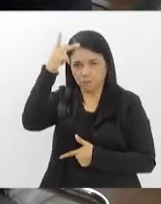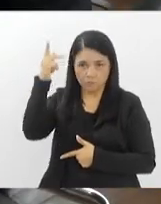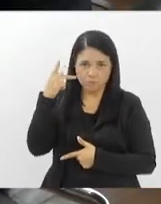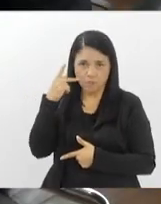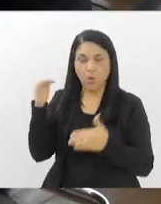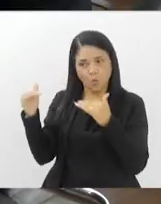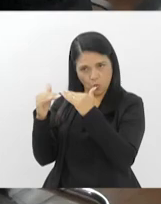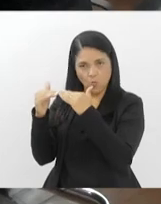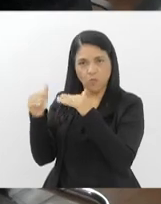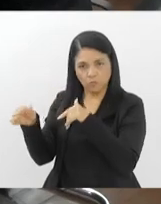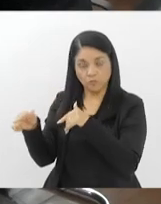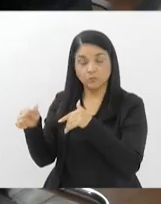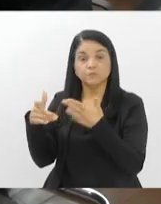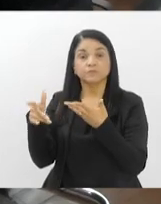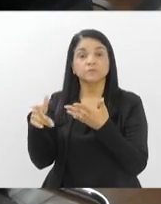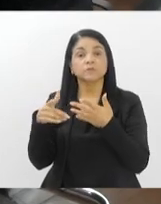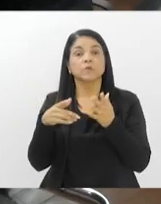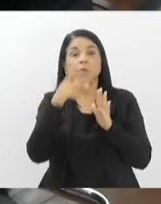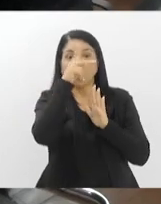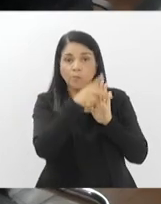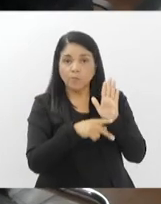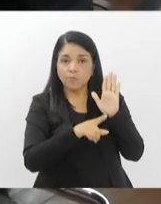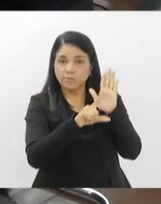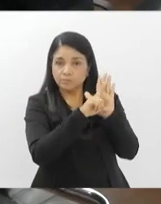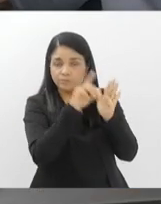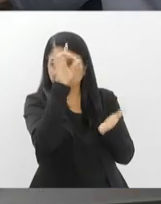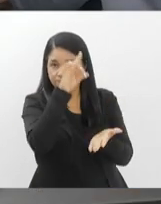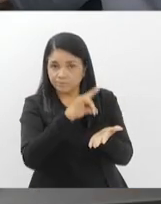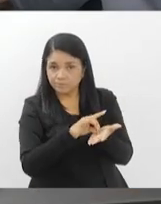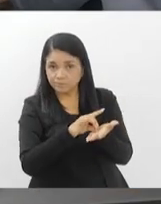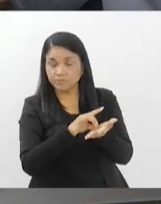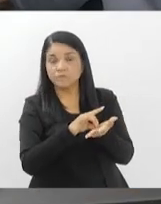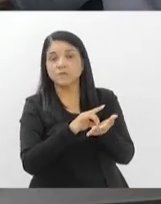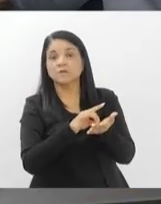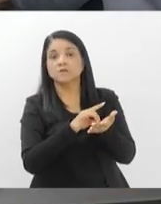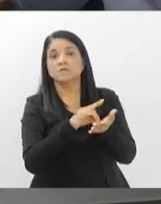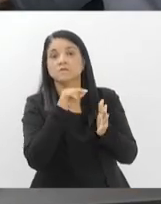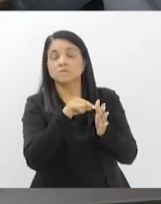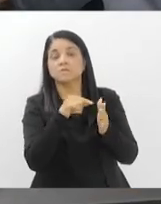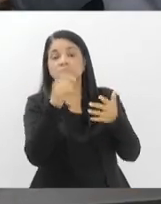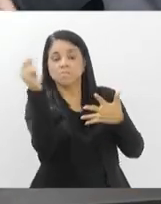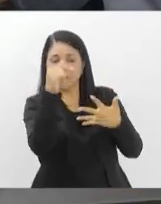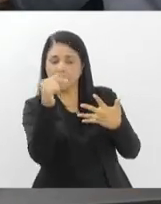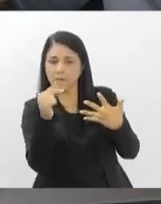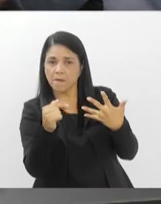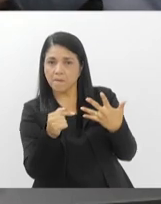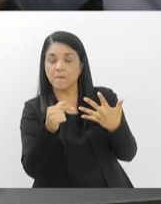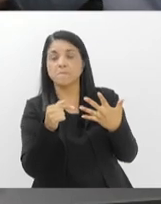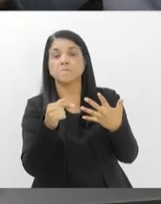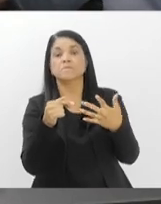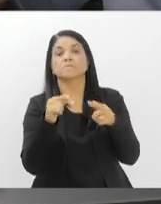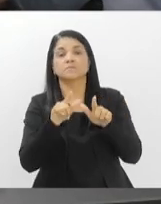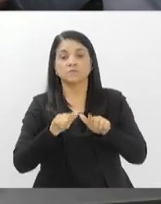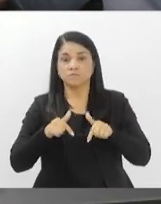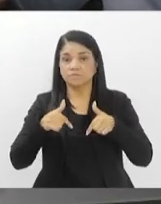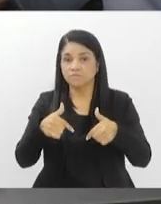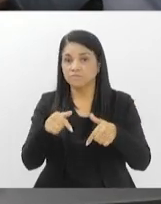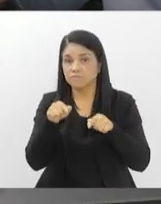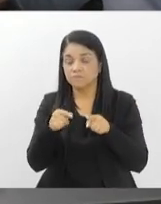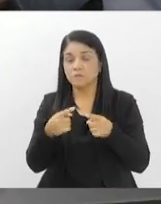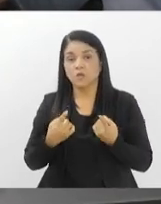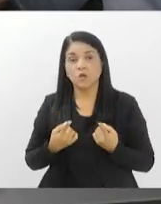o projeto original dispõe sobre a inclusão de medidas de conscientização, prevenção e combate. E essa subemenda que a